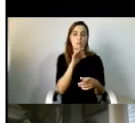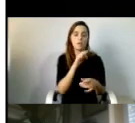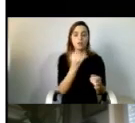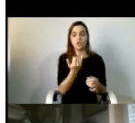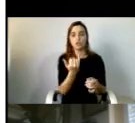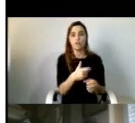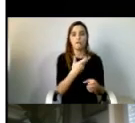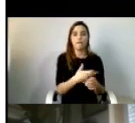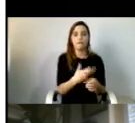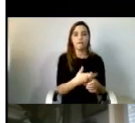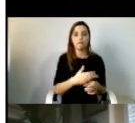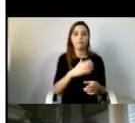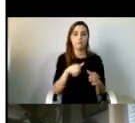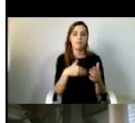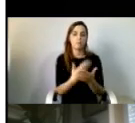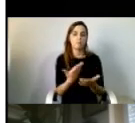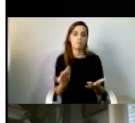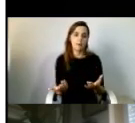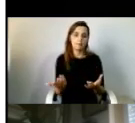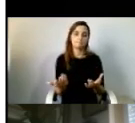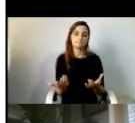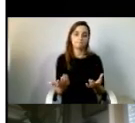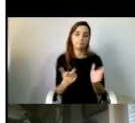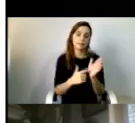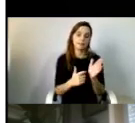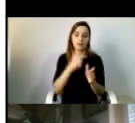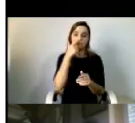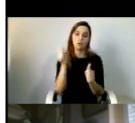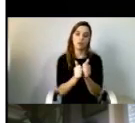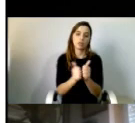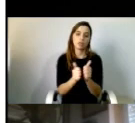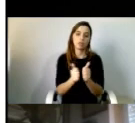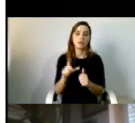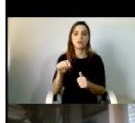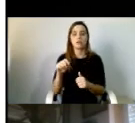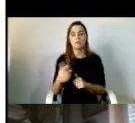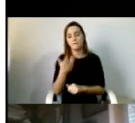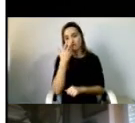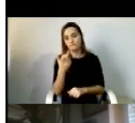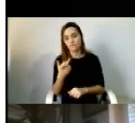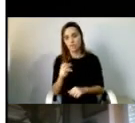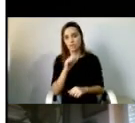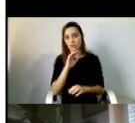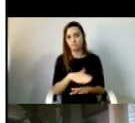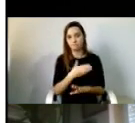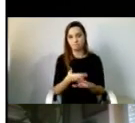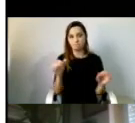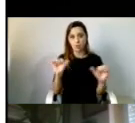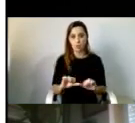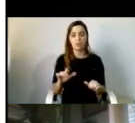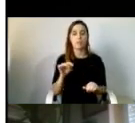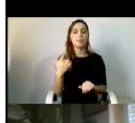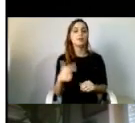à instituição, agrava naturalmente a sua dependência e vulnerabilidade. E que há aqui um fator também, que é